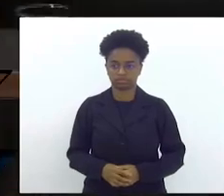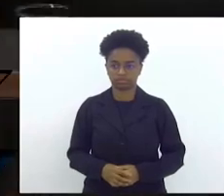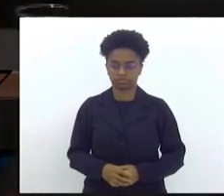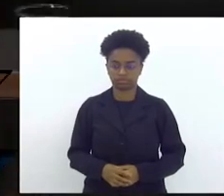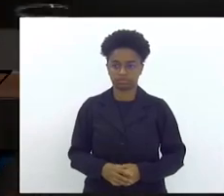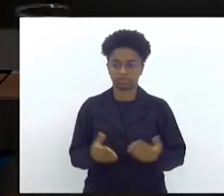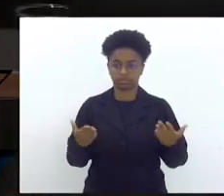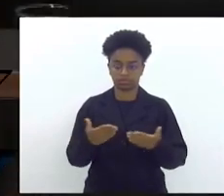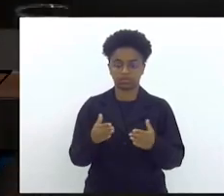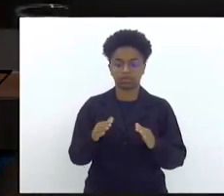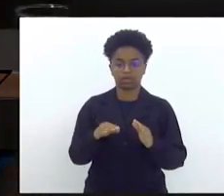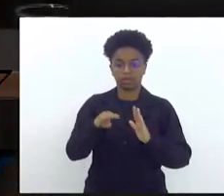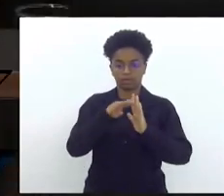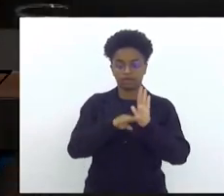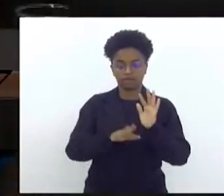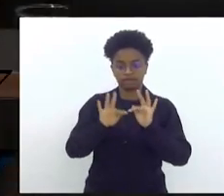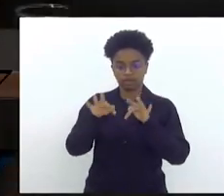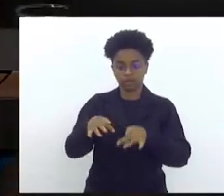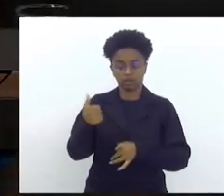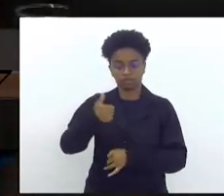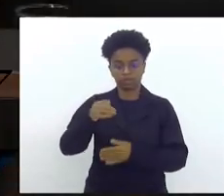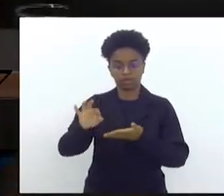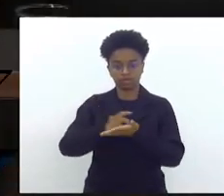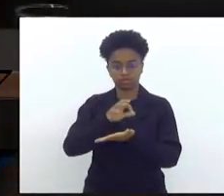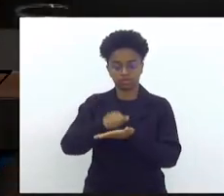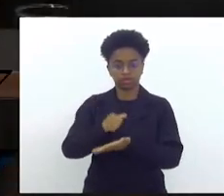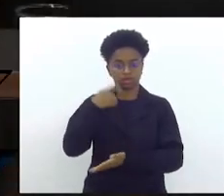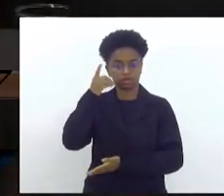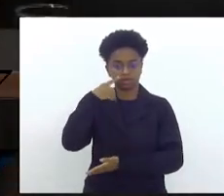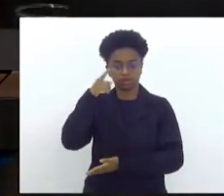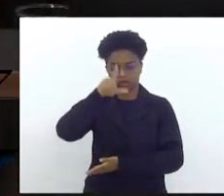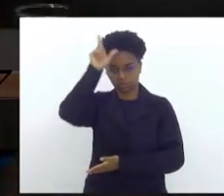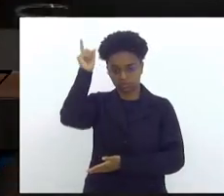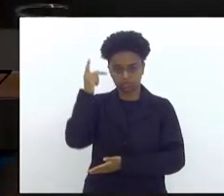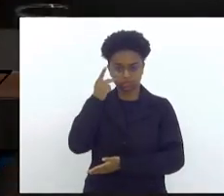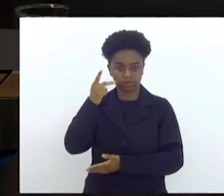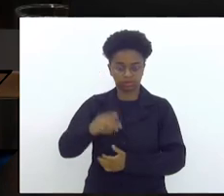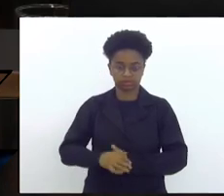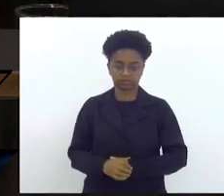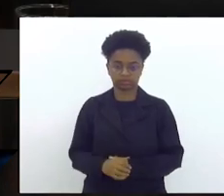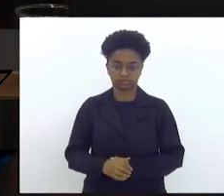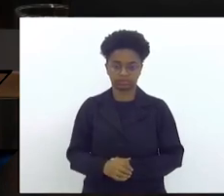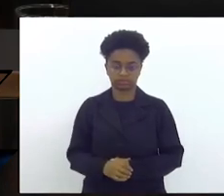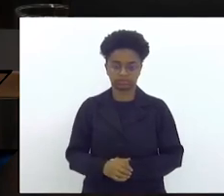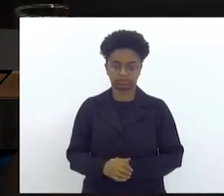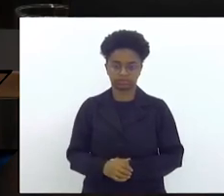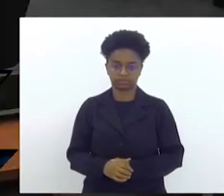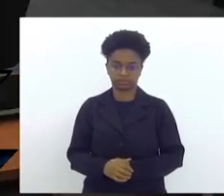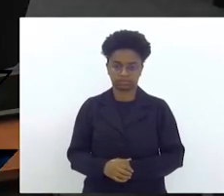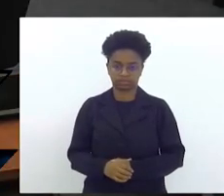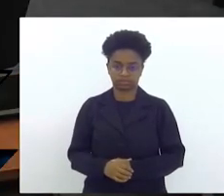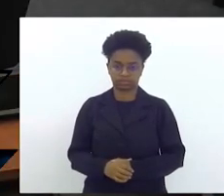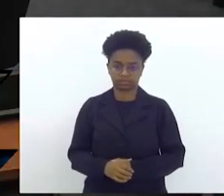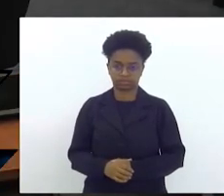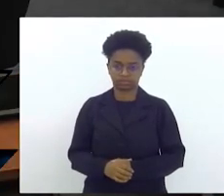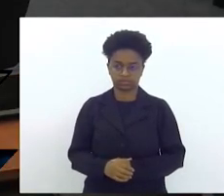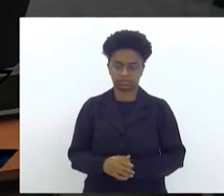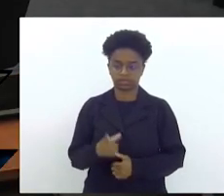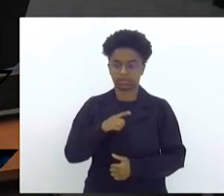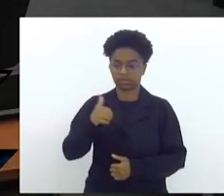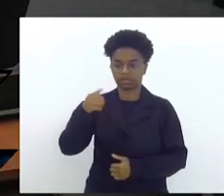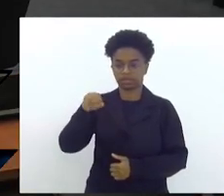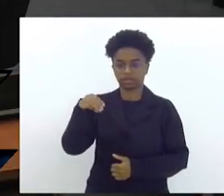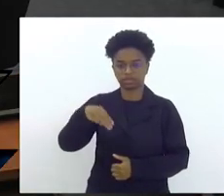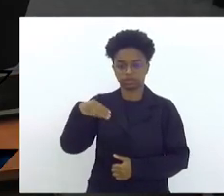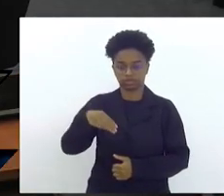Passa seus expediente final com o primeiro narrador inscrito Nobre Deputado Luiz Paulo Correia da Rocha você pode